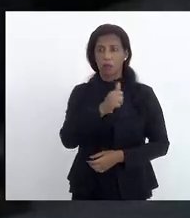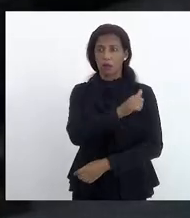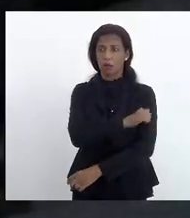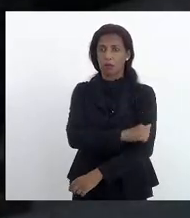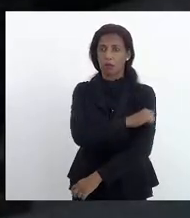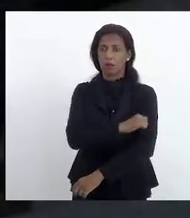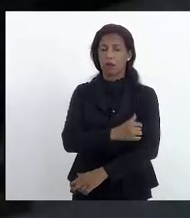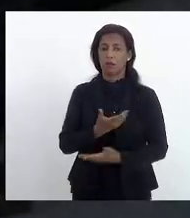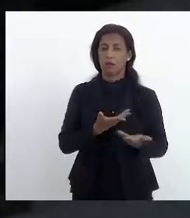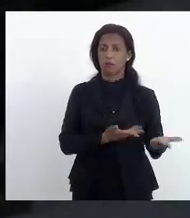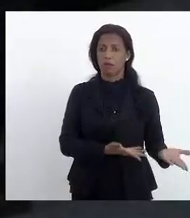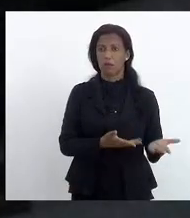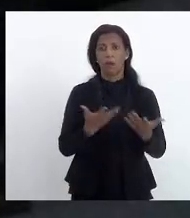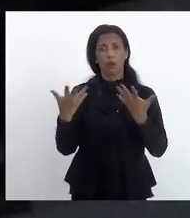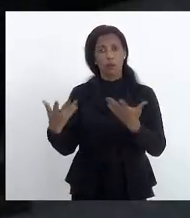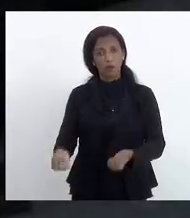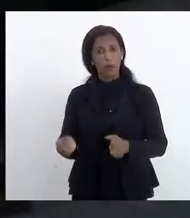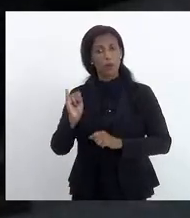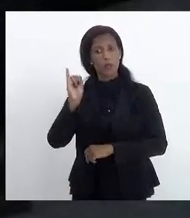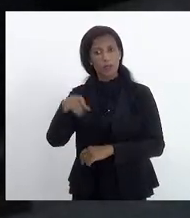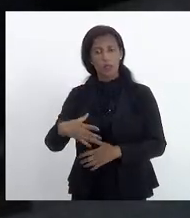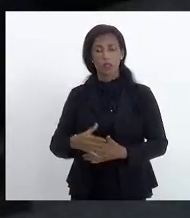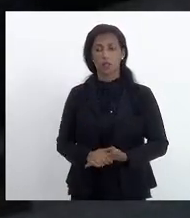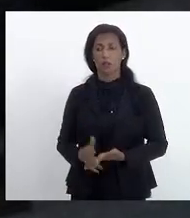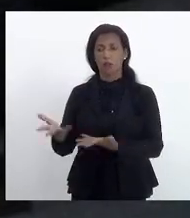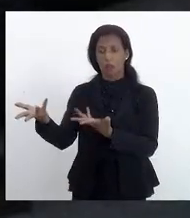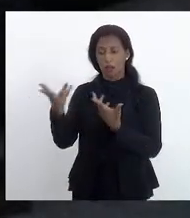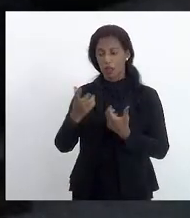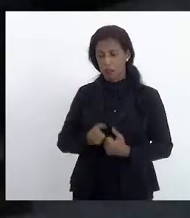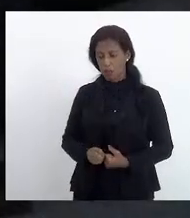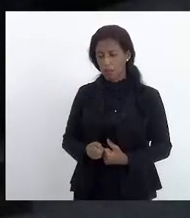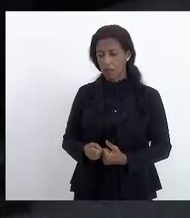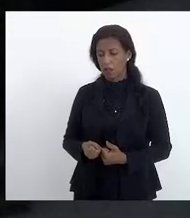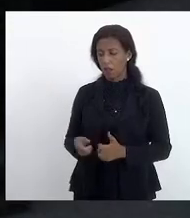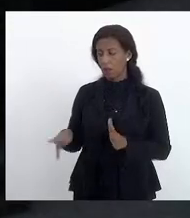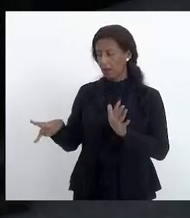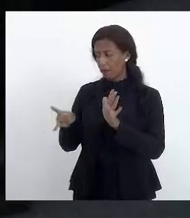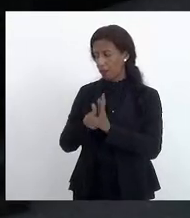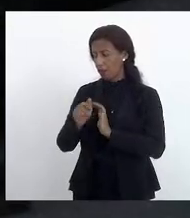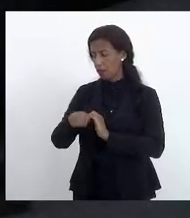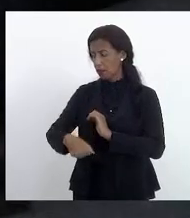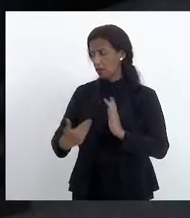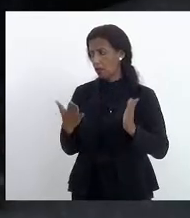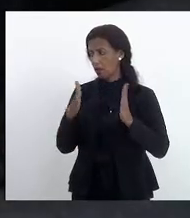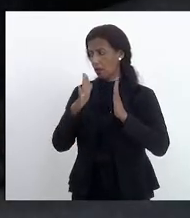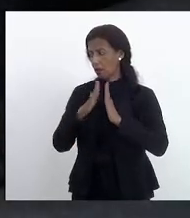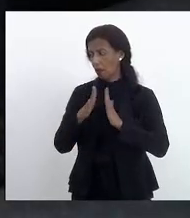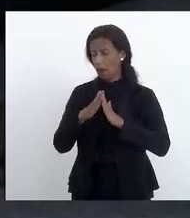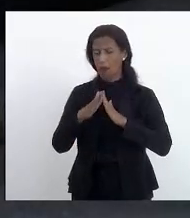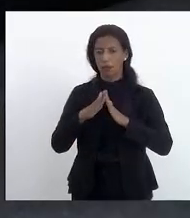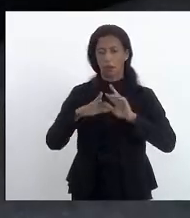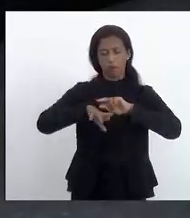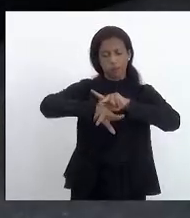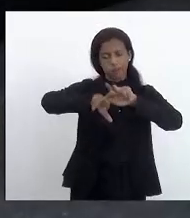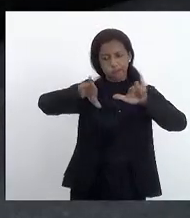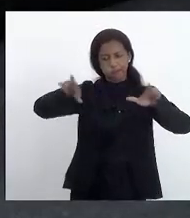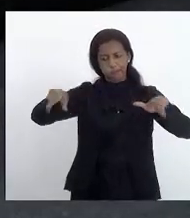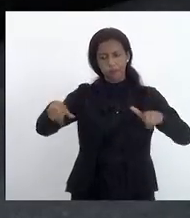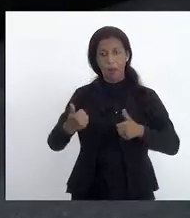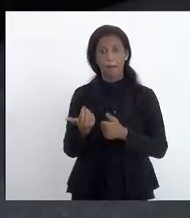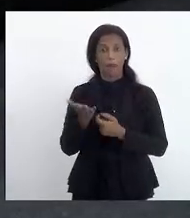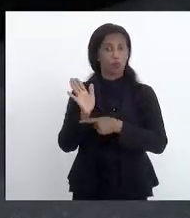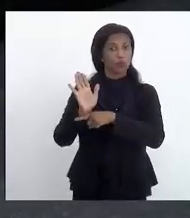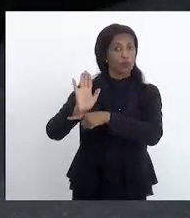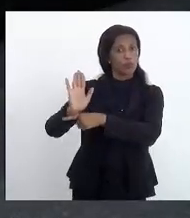enfermeira Rejane. Vamos, sim, receber, isso faz parte dessa casa que é plural, mas um